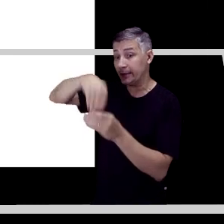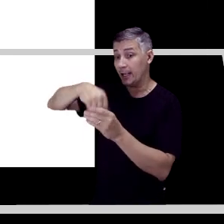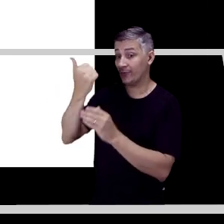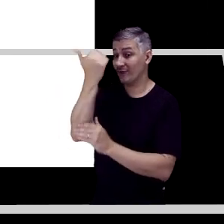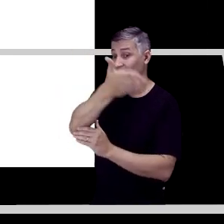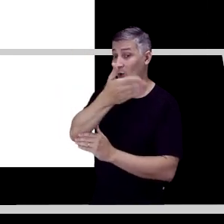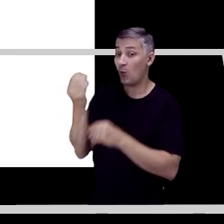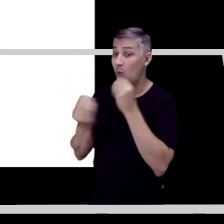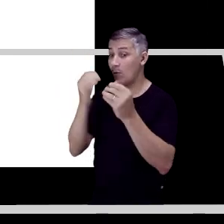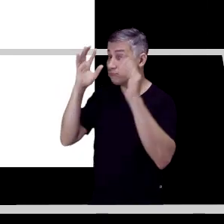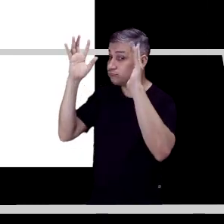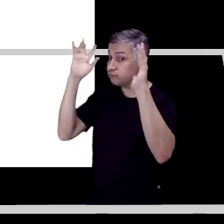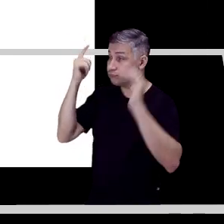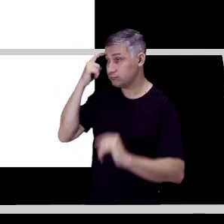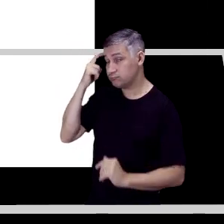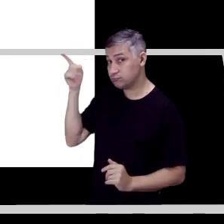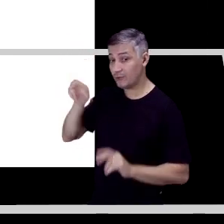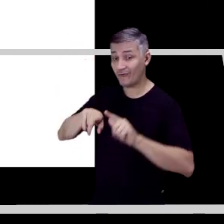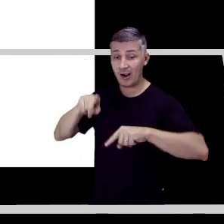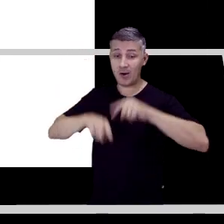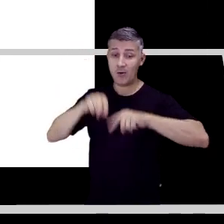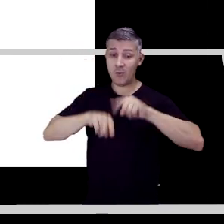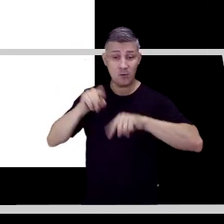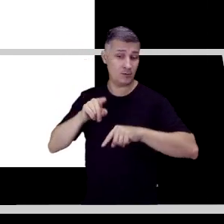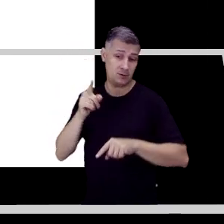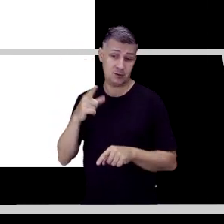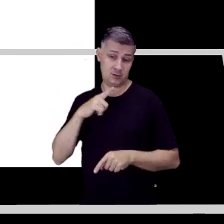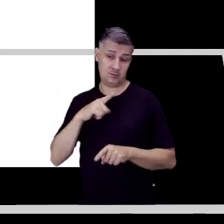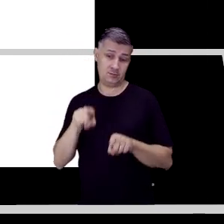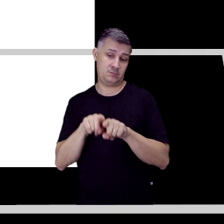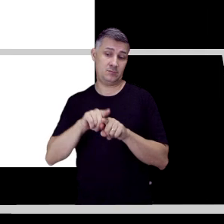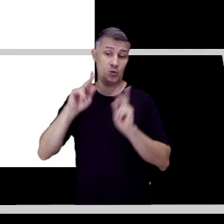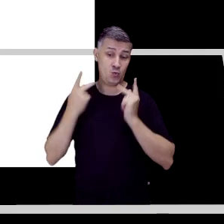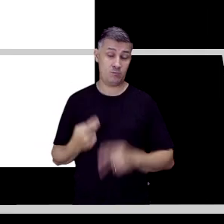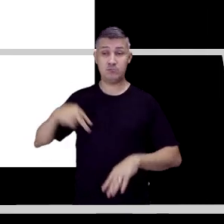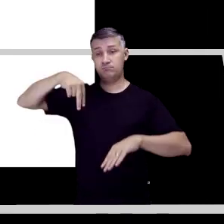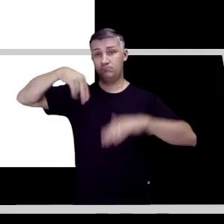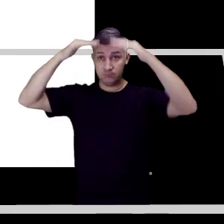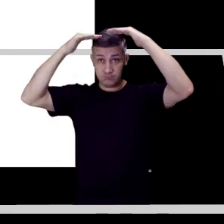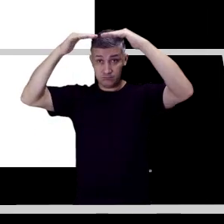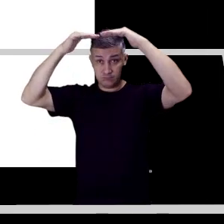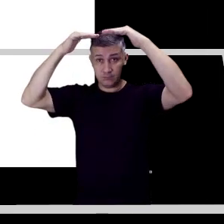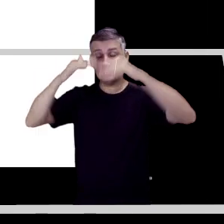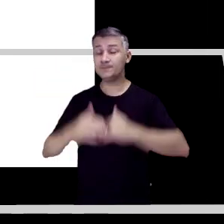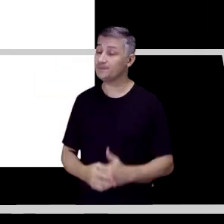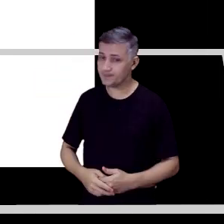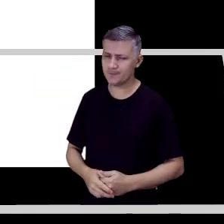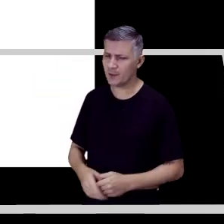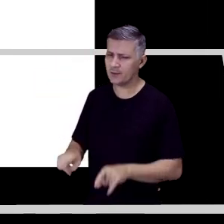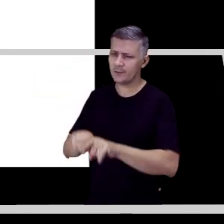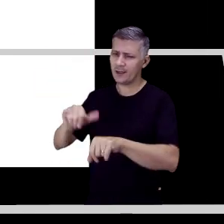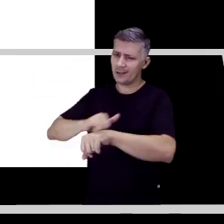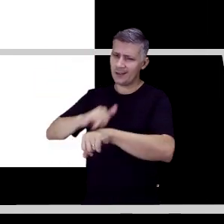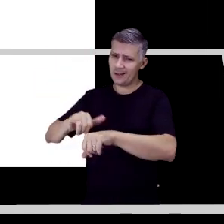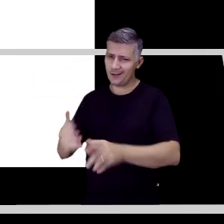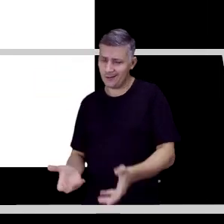o interno e o externo, né? E vários objetos e uma figura humana. a escala das manobras,